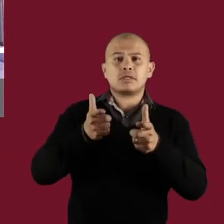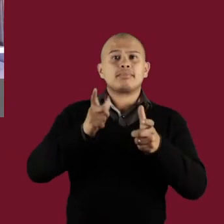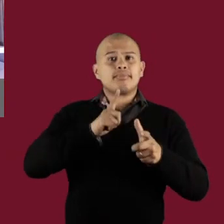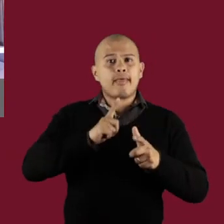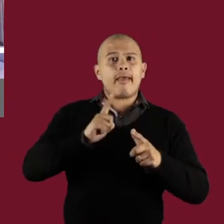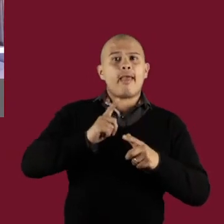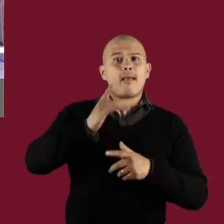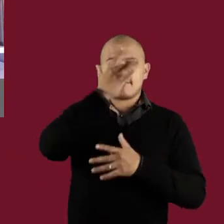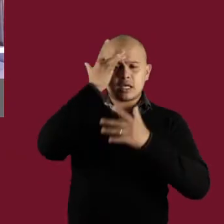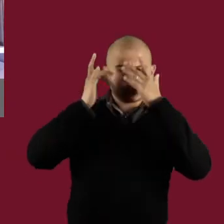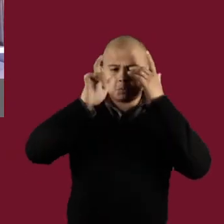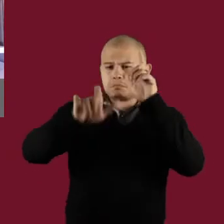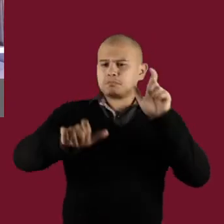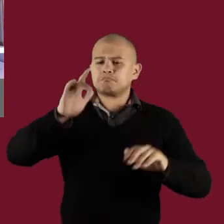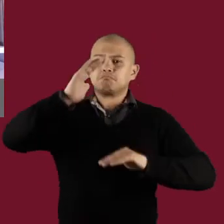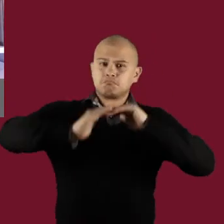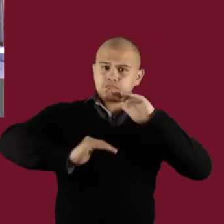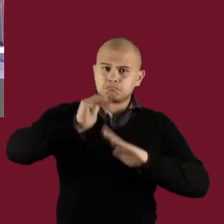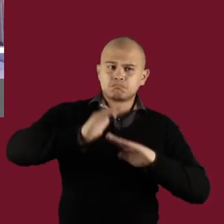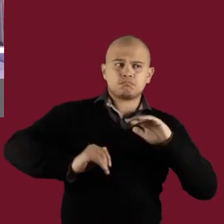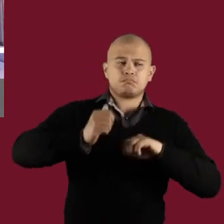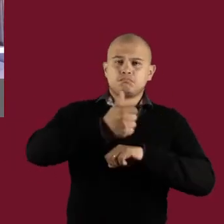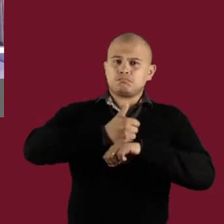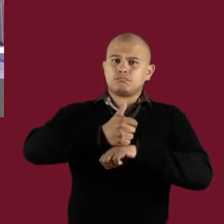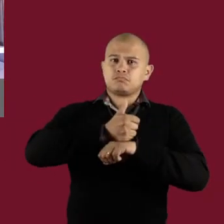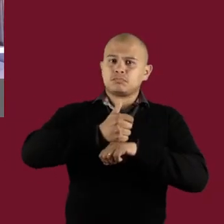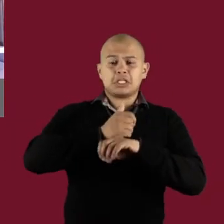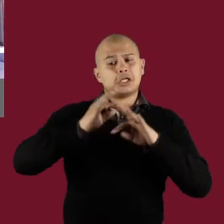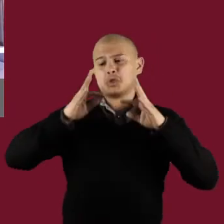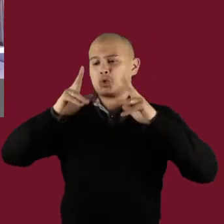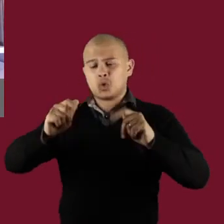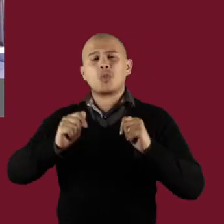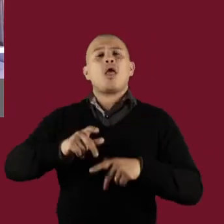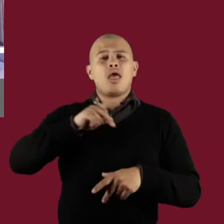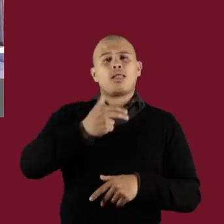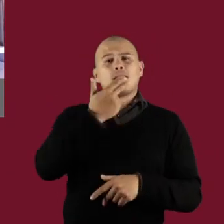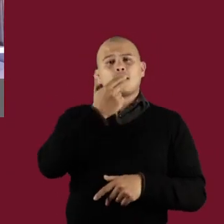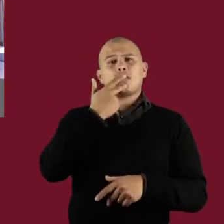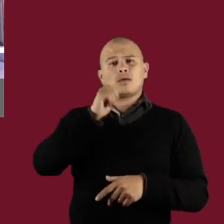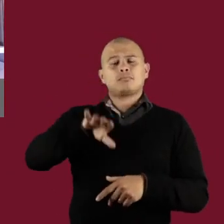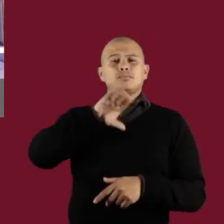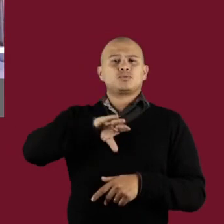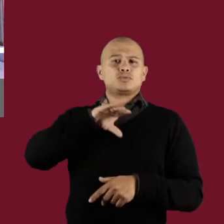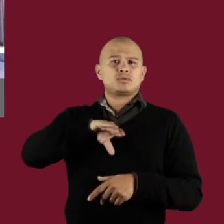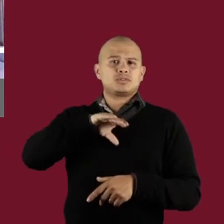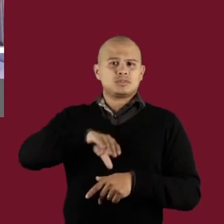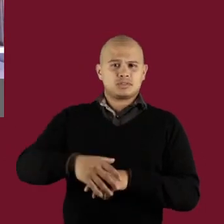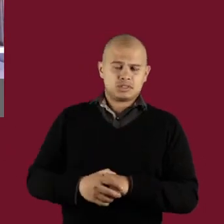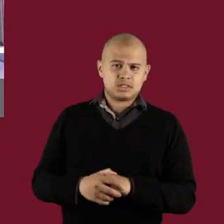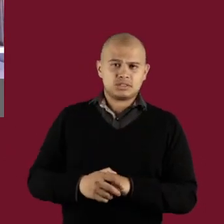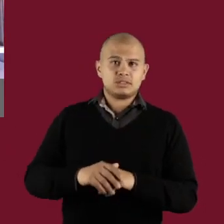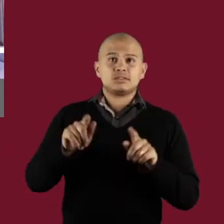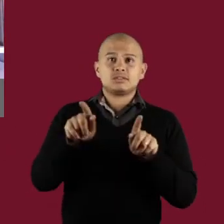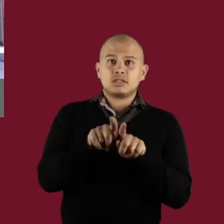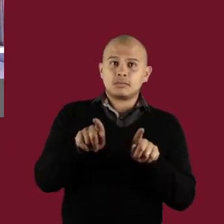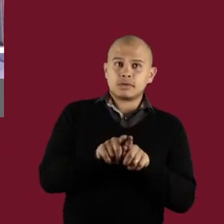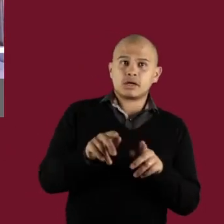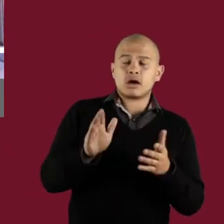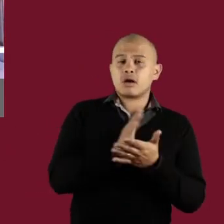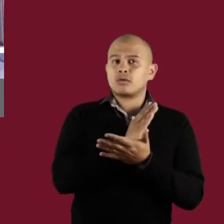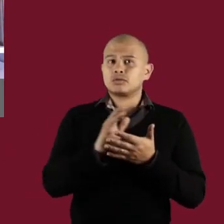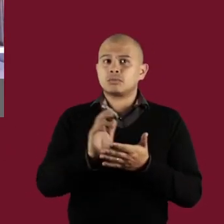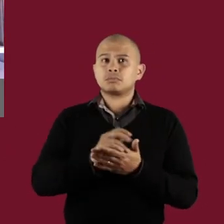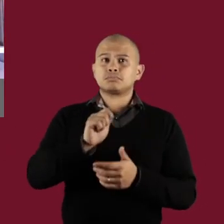para a África do Sul e que fala português. Temos lá uma comunidade de portugueses também, que vai cativando